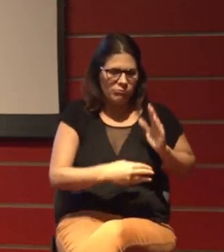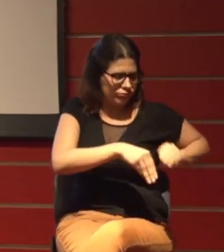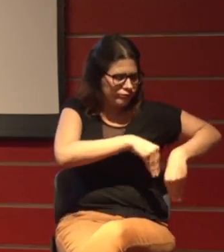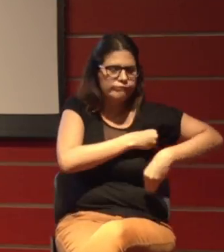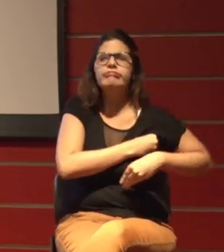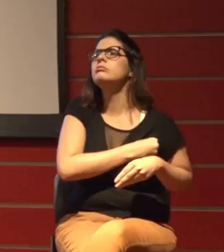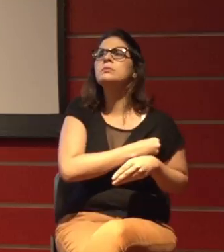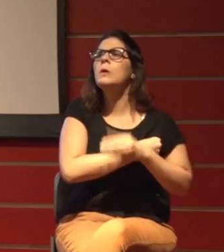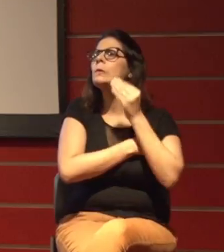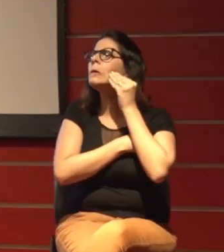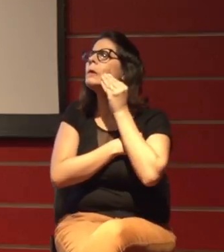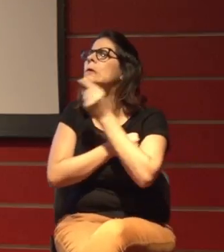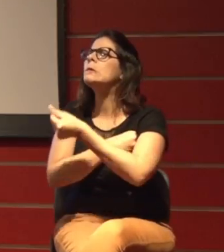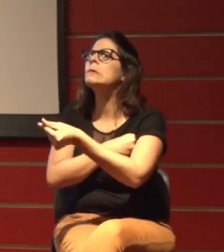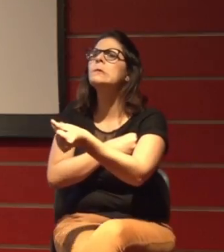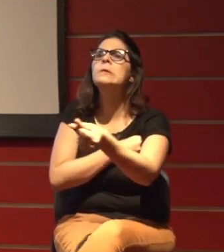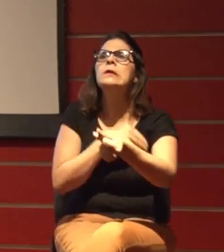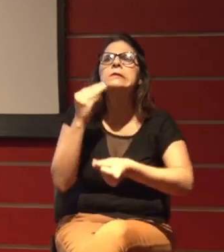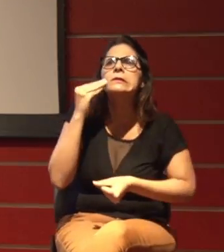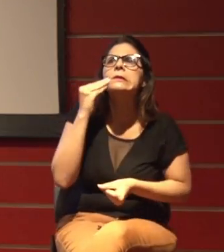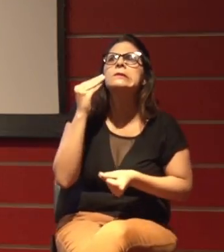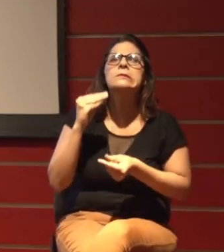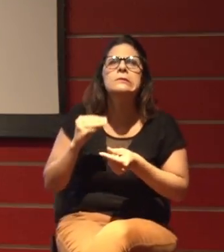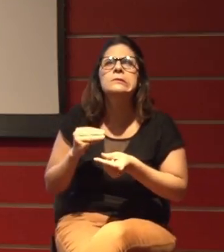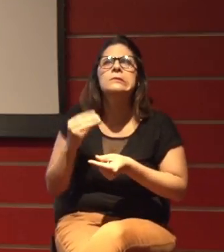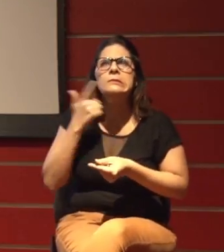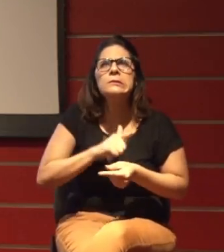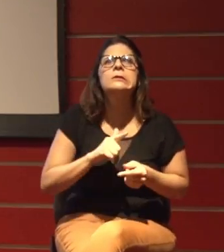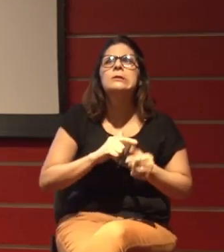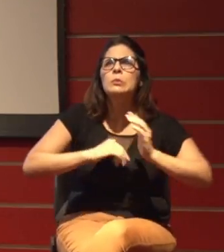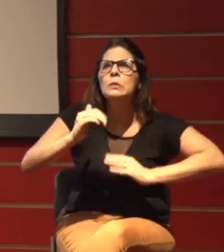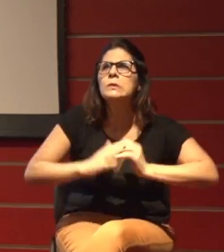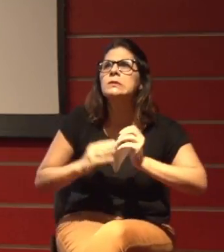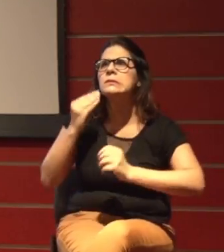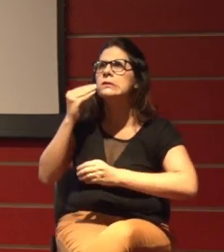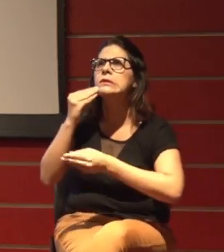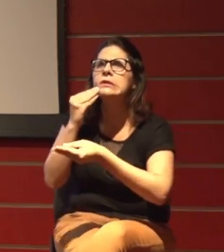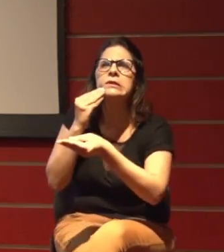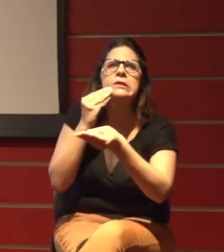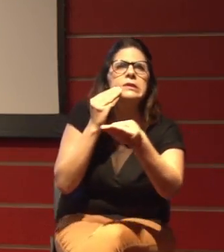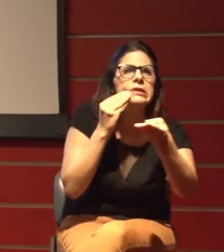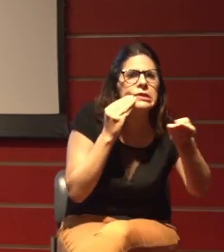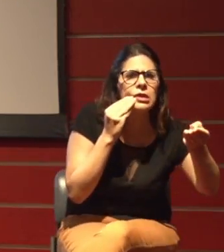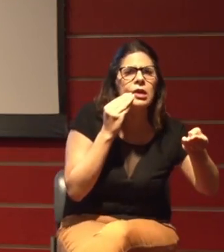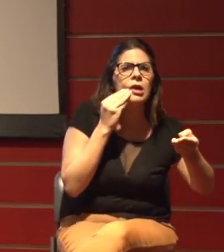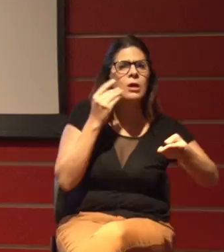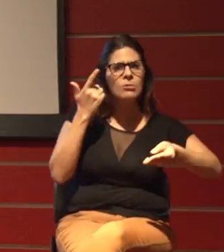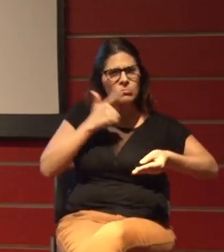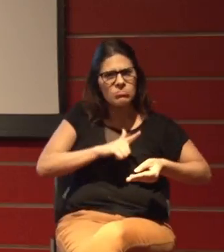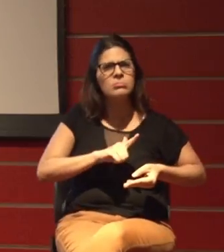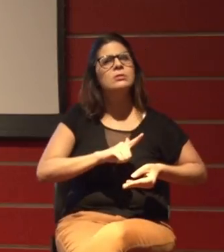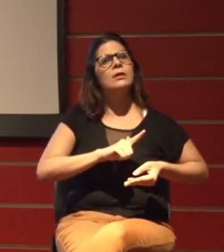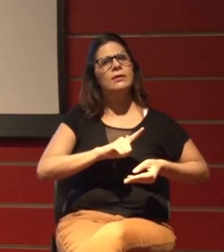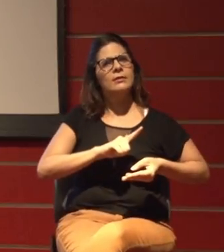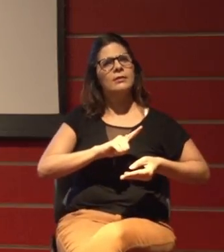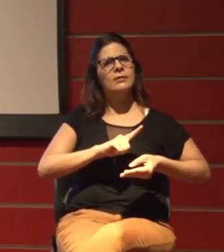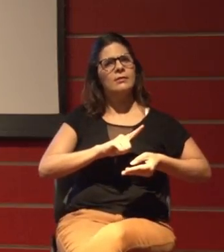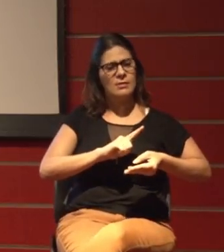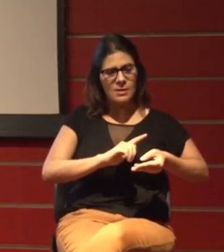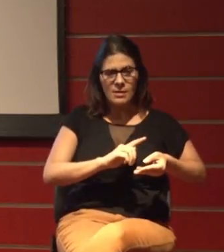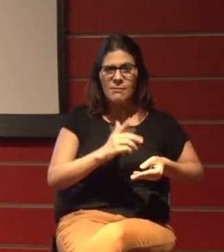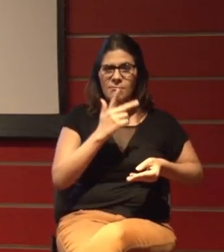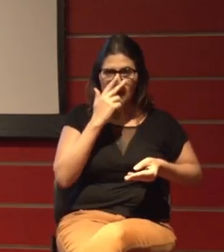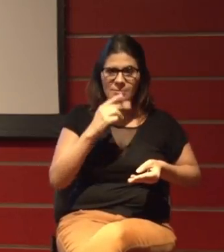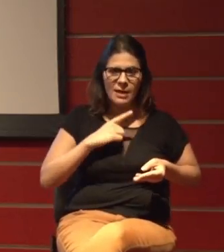próprio bolso Comeu o pão que o de Abou para fazer esse filme e aí o filme tem uma qualidade que parece que foi feito com uma com